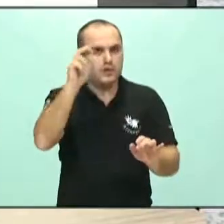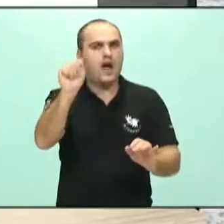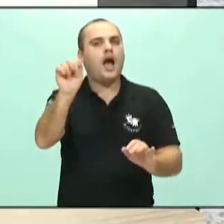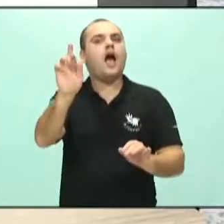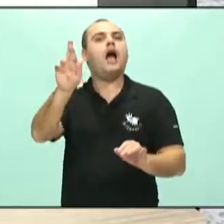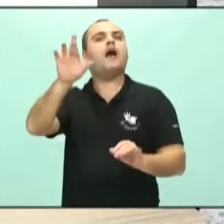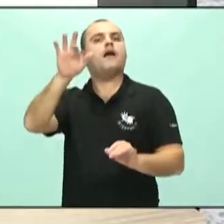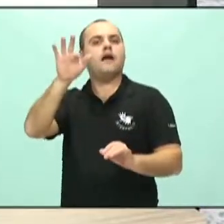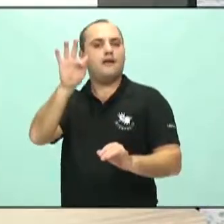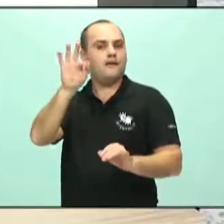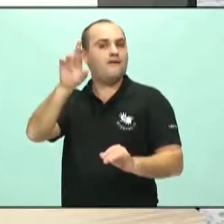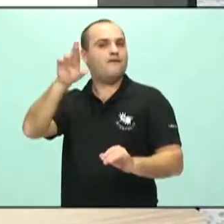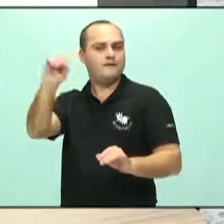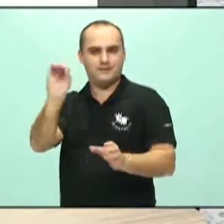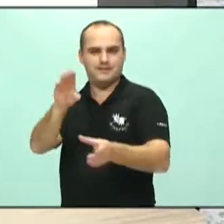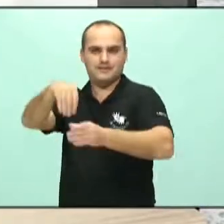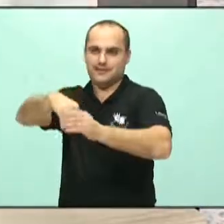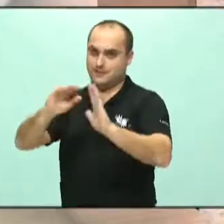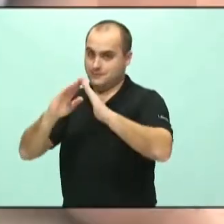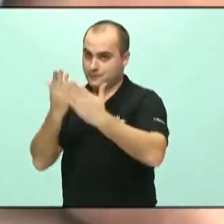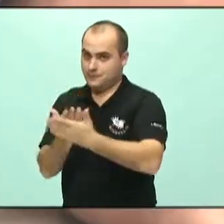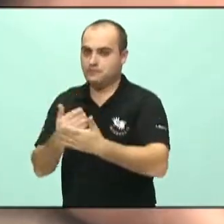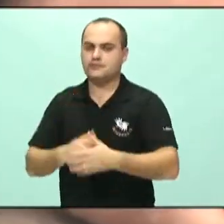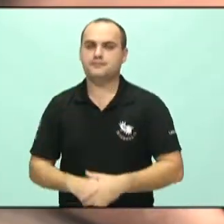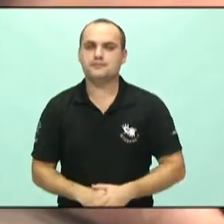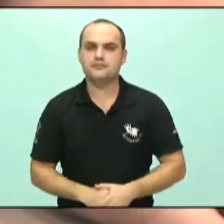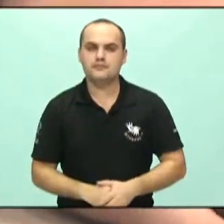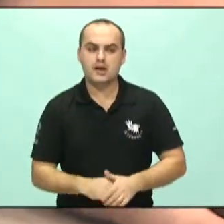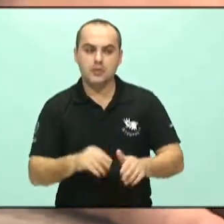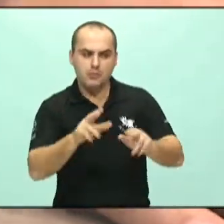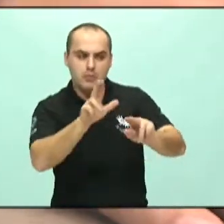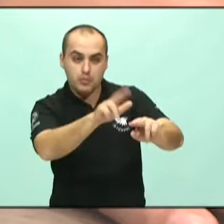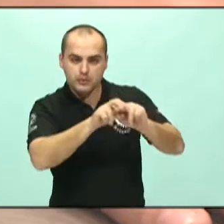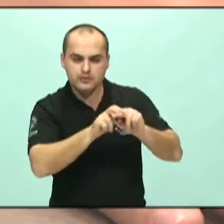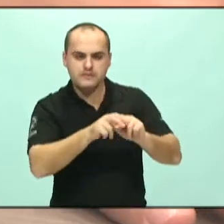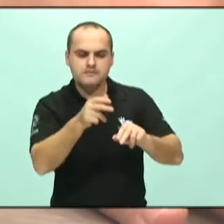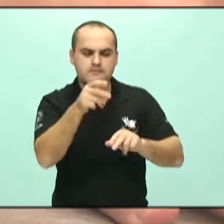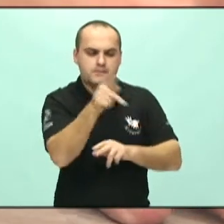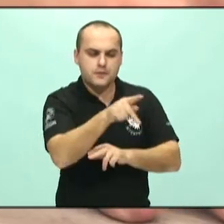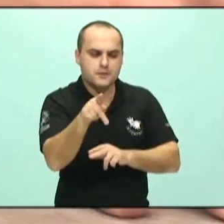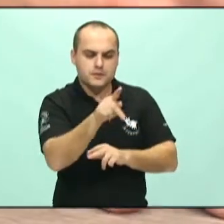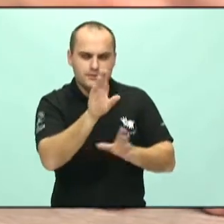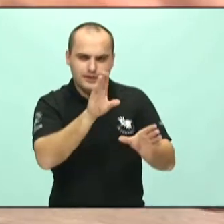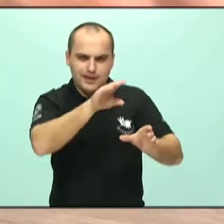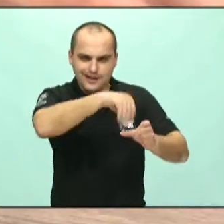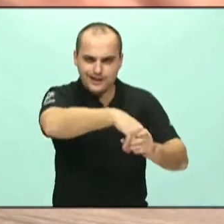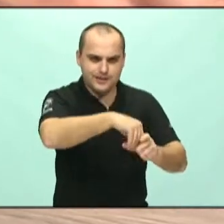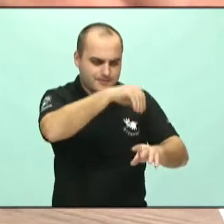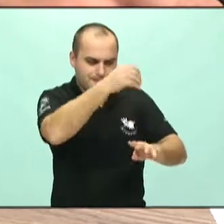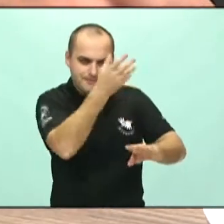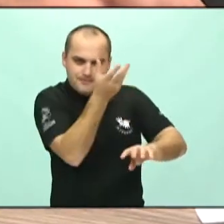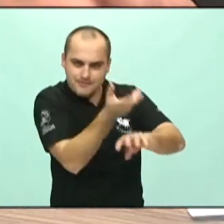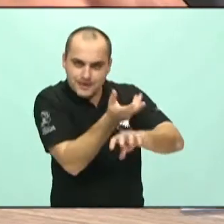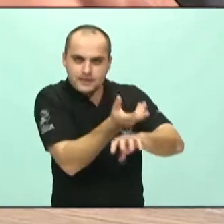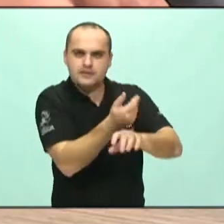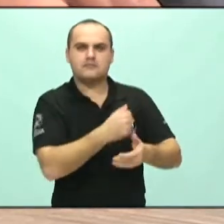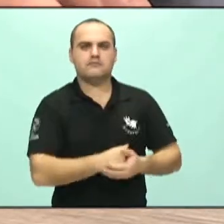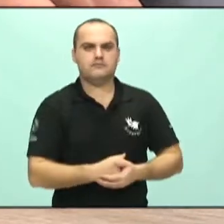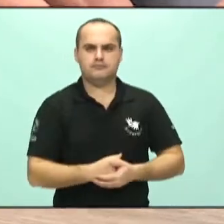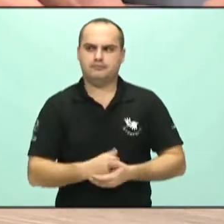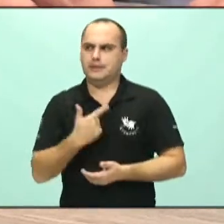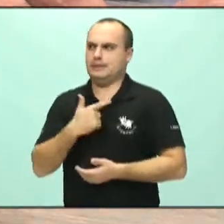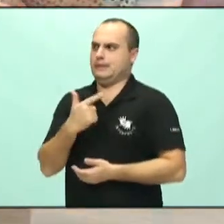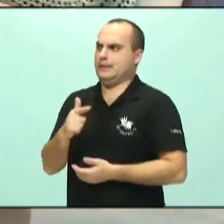Então, os professores teriam que procurar formas de, dentro do currículo, todos os professores, né? Porque não existe uma disciplina